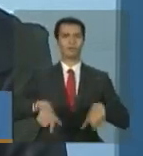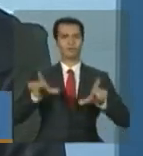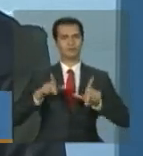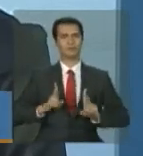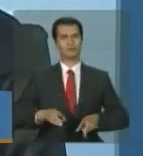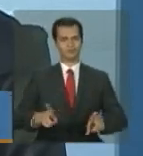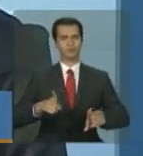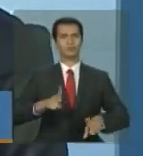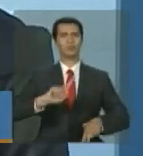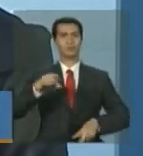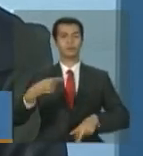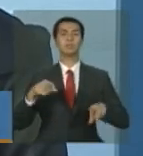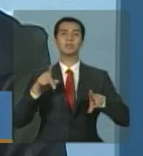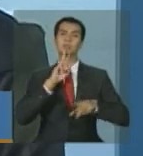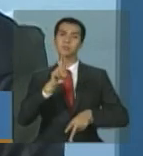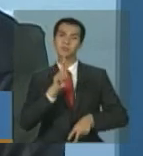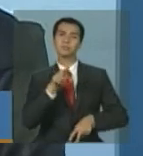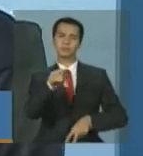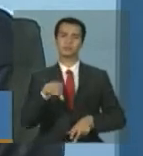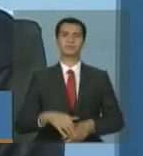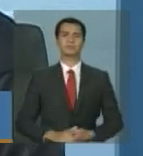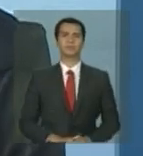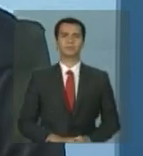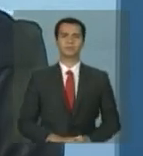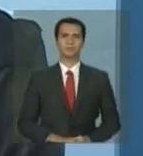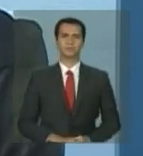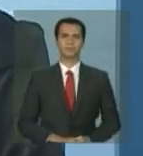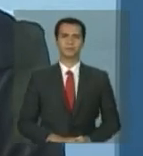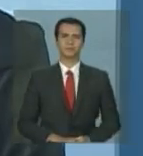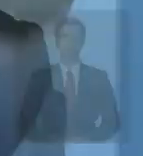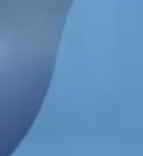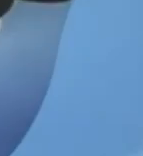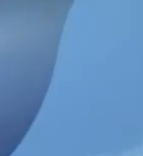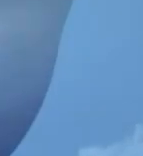e já volta no próximo banco para responder aos telespectadores